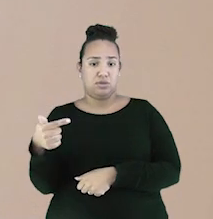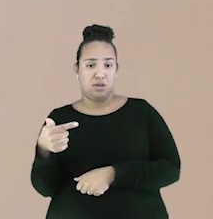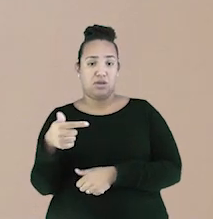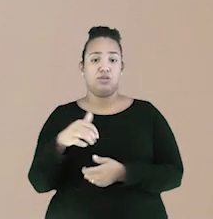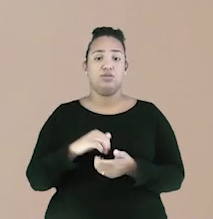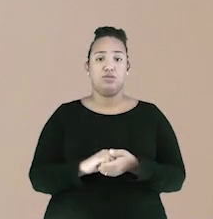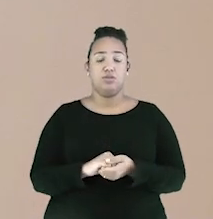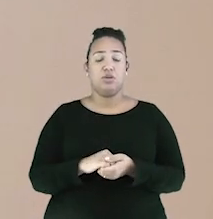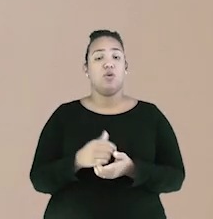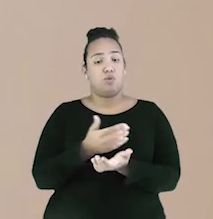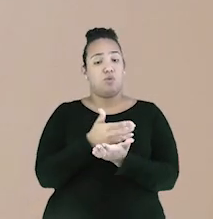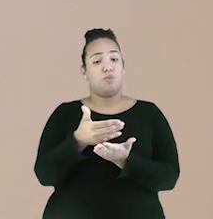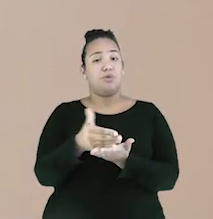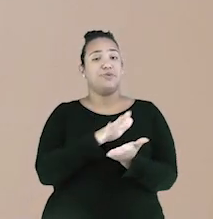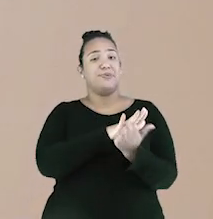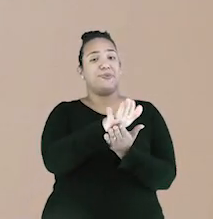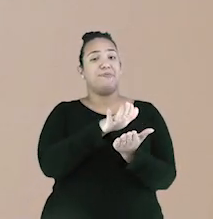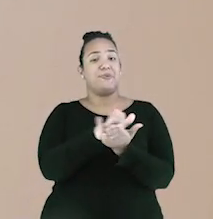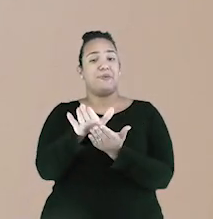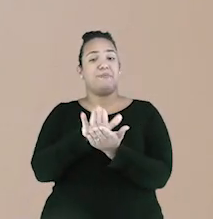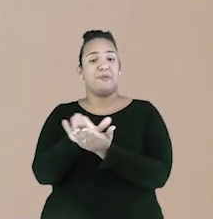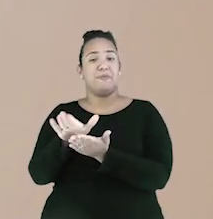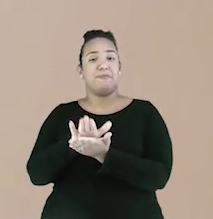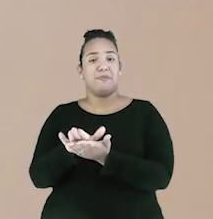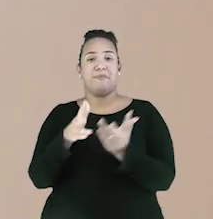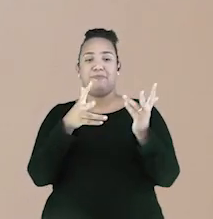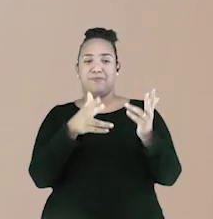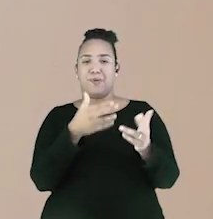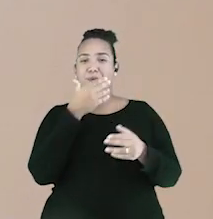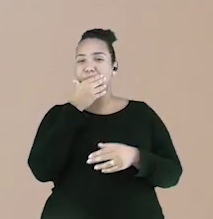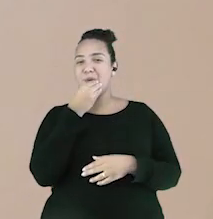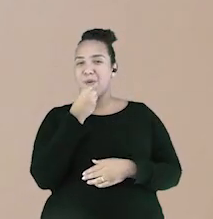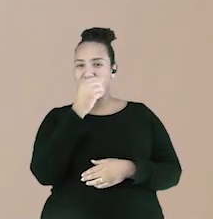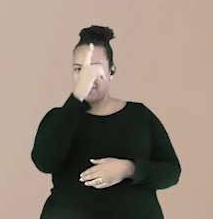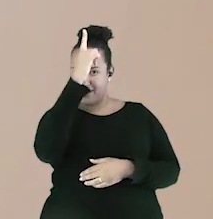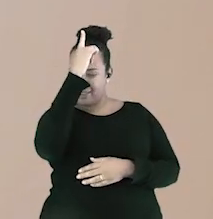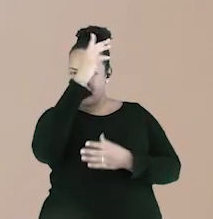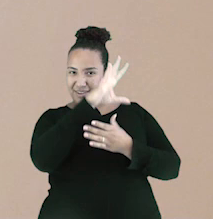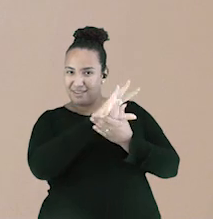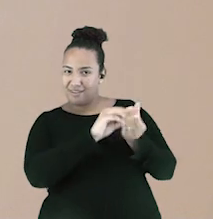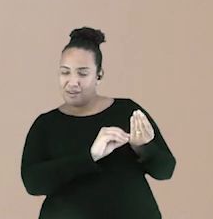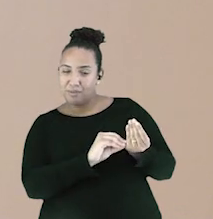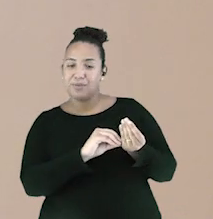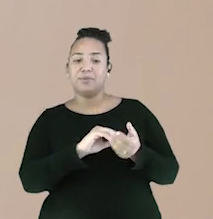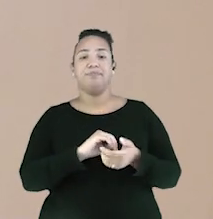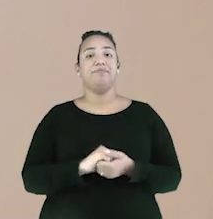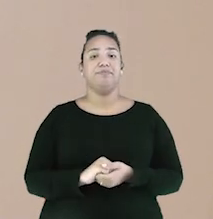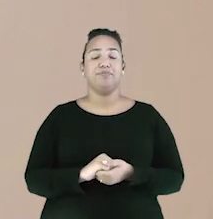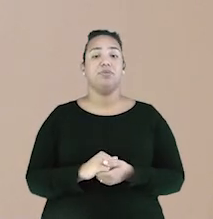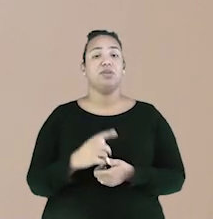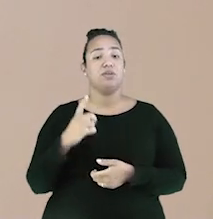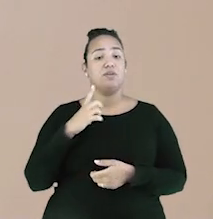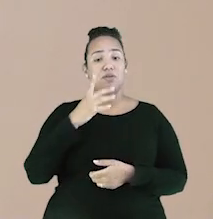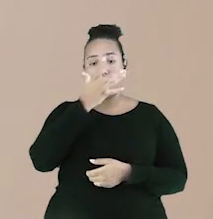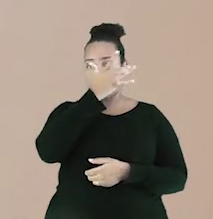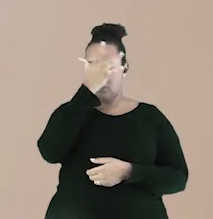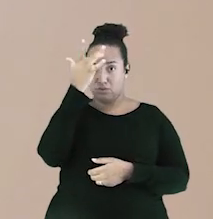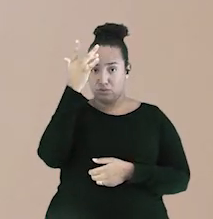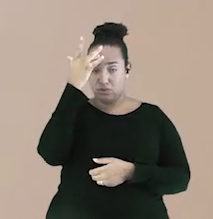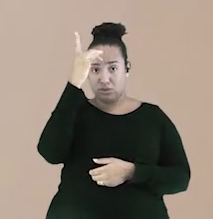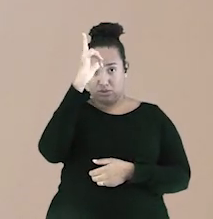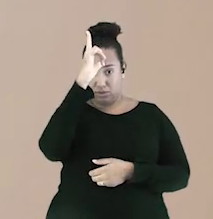a ser rodados nas máquinas de imprensa, réplicas do modelo de Gutenberg, dos vários principais alemães